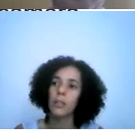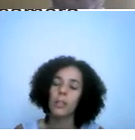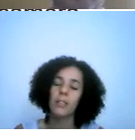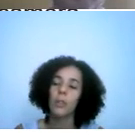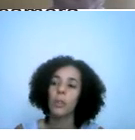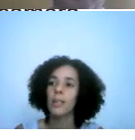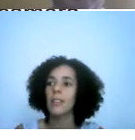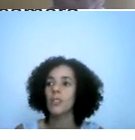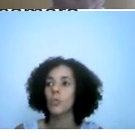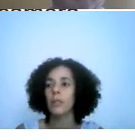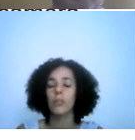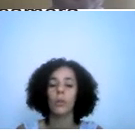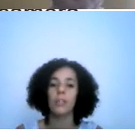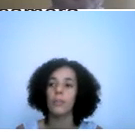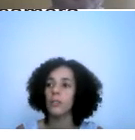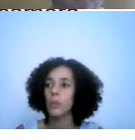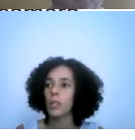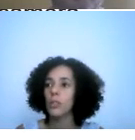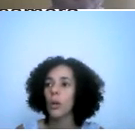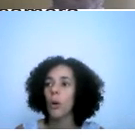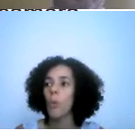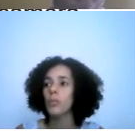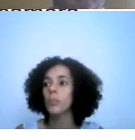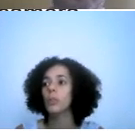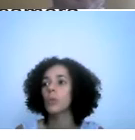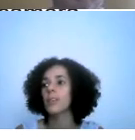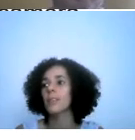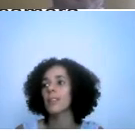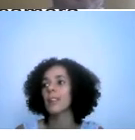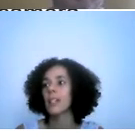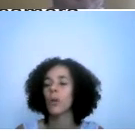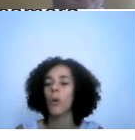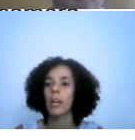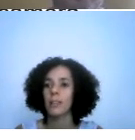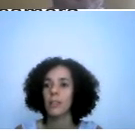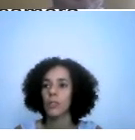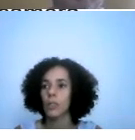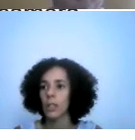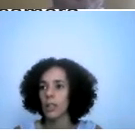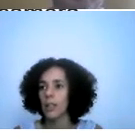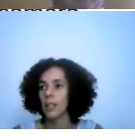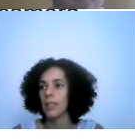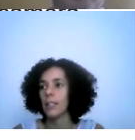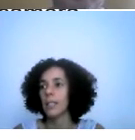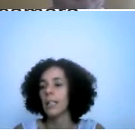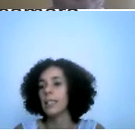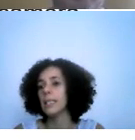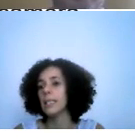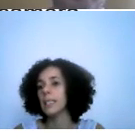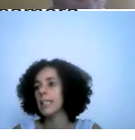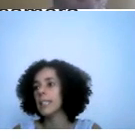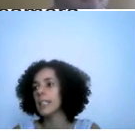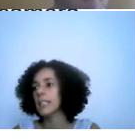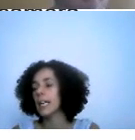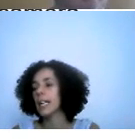o Brasil 386 espécies exóticas invasoras, com 11.263 ocorrências.